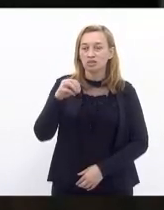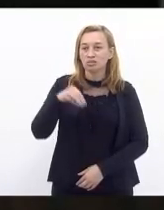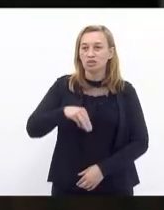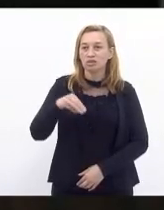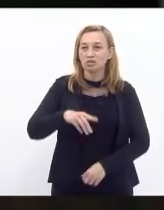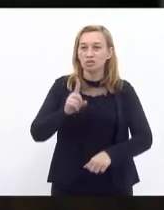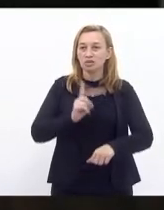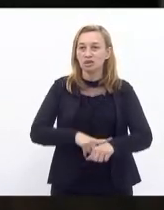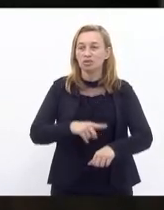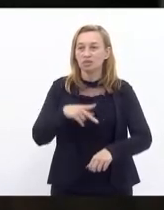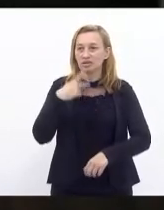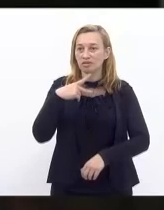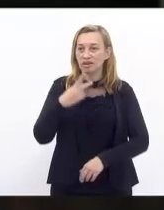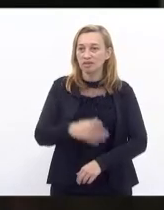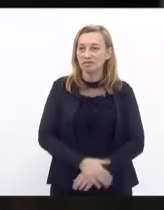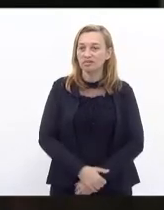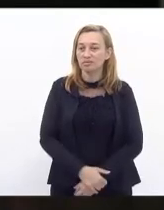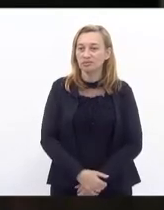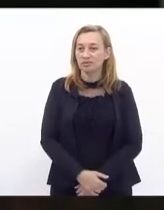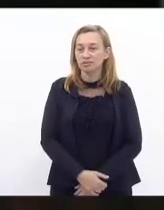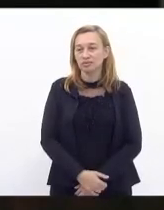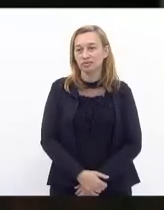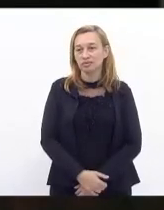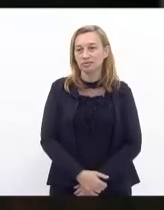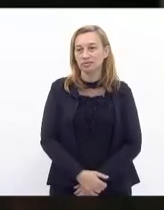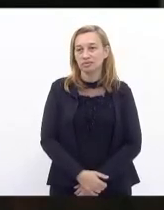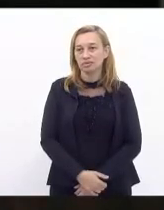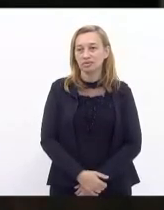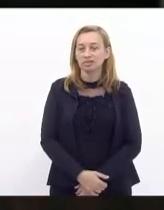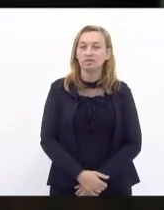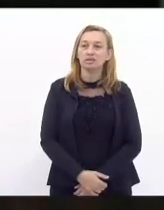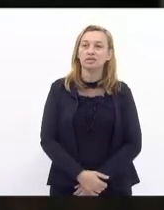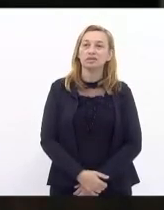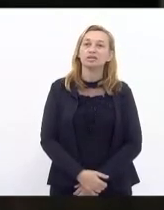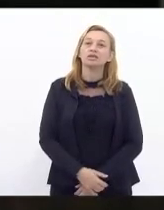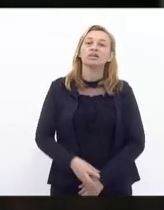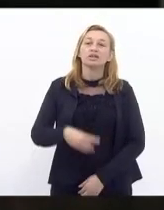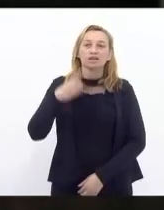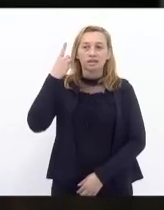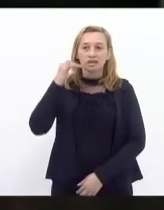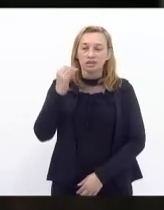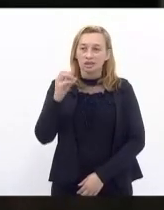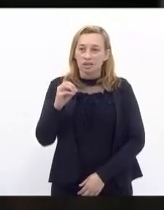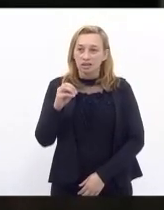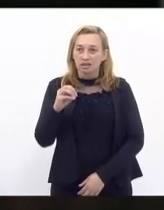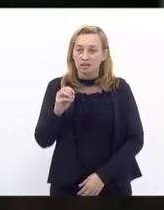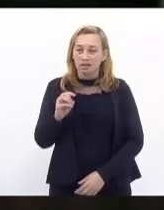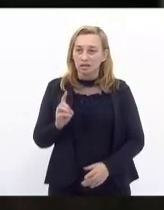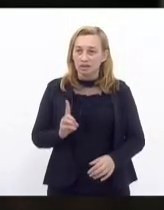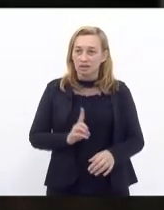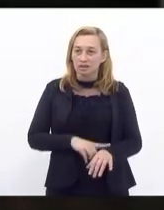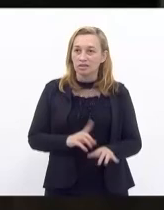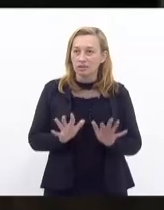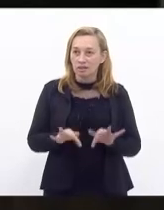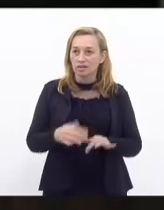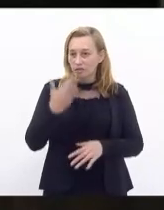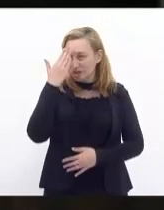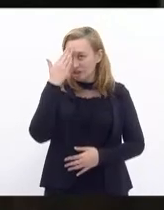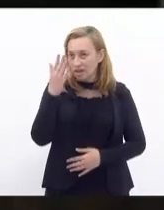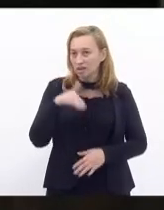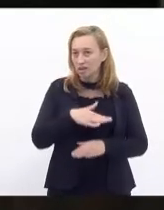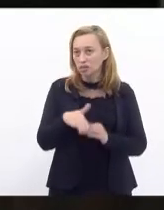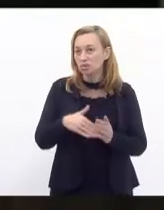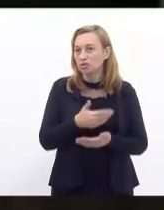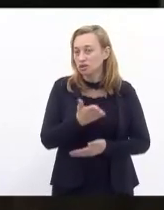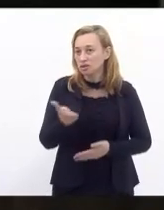sua manifestação. Passa a presidência ao deputado Sérgio Fernandes para a conclusão do expediente final. Muito obrigada a